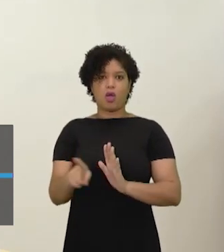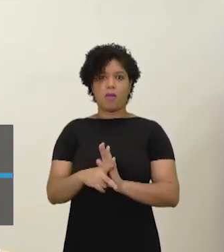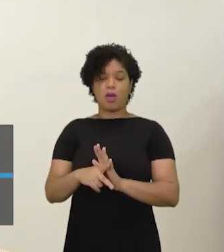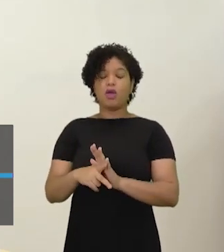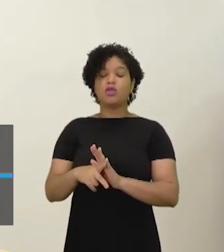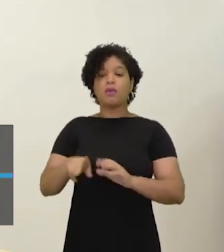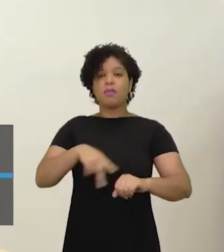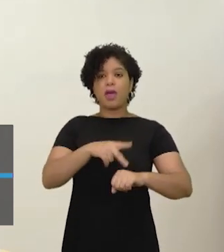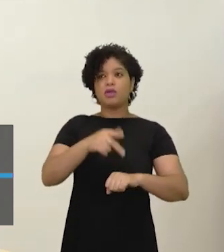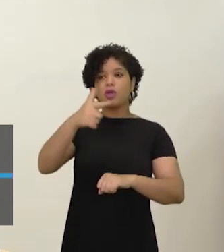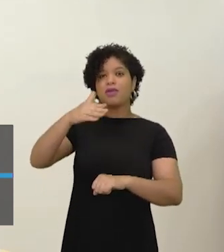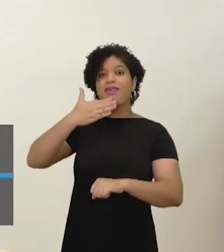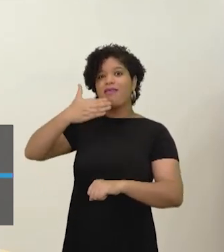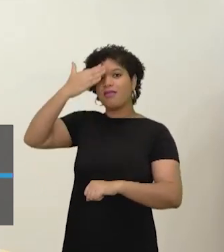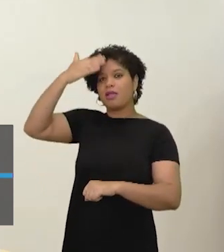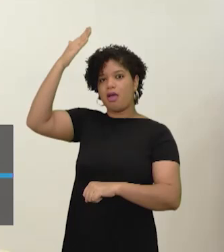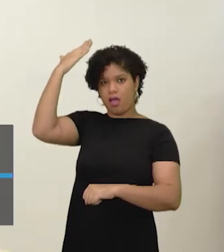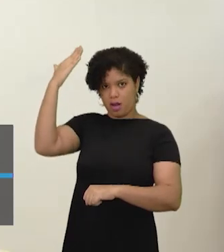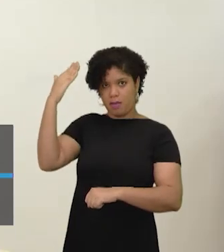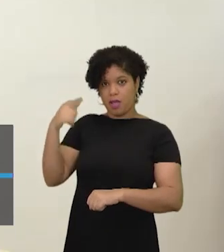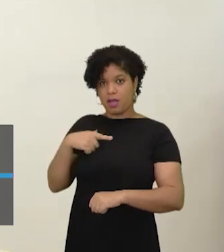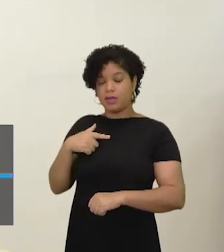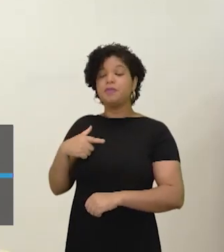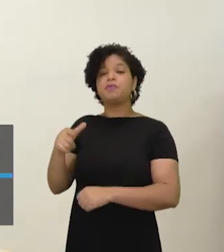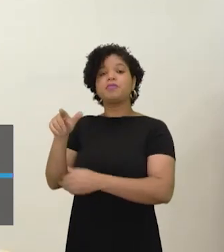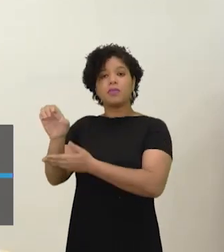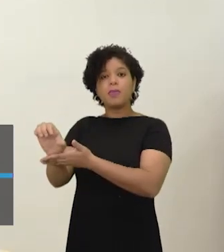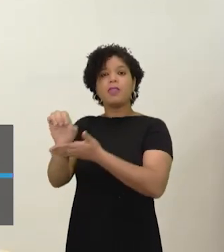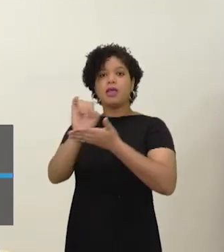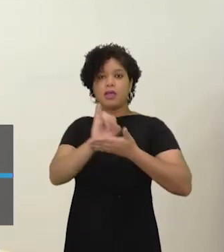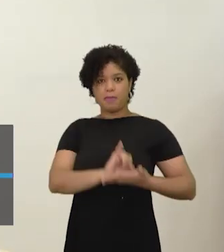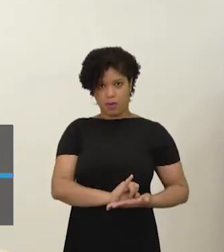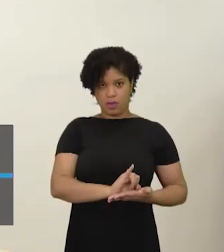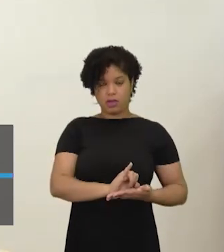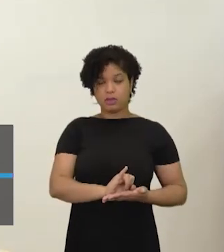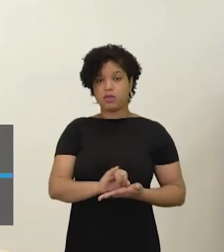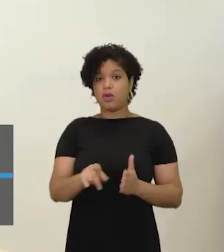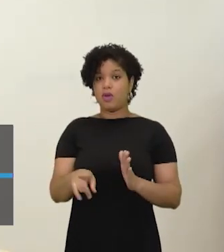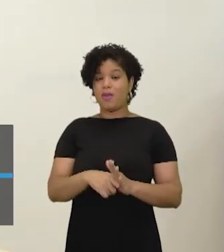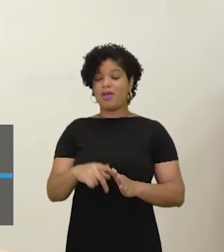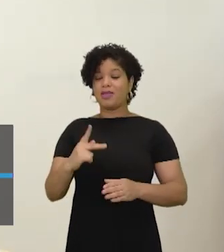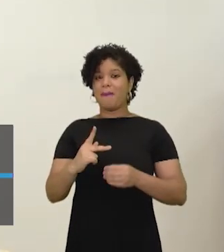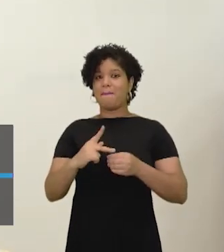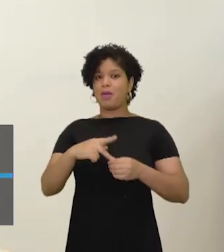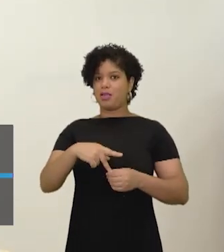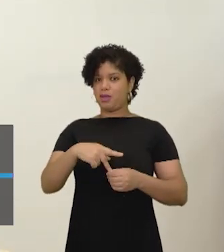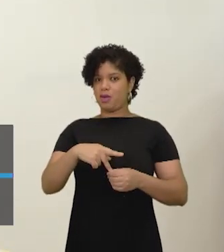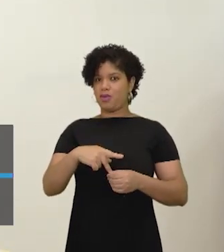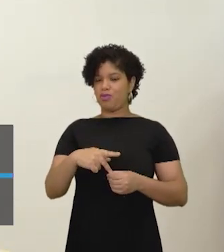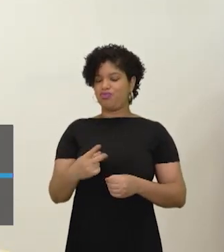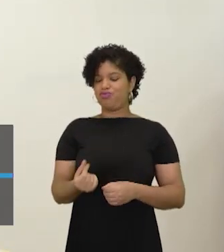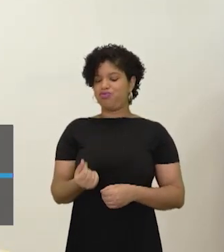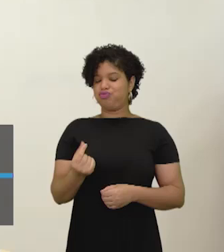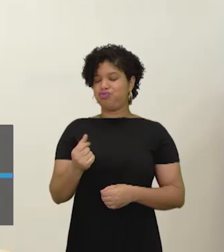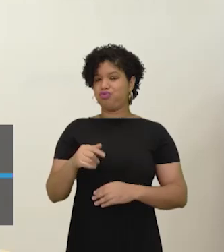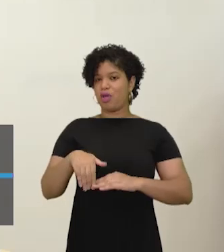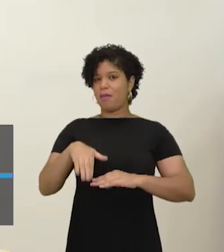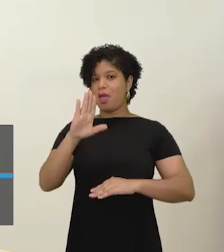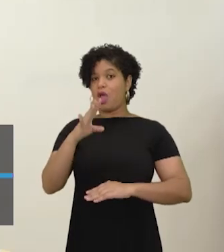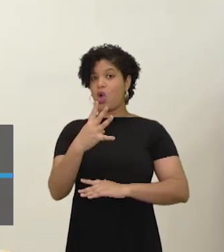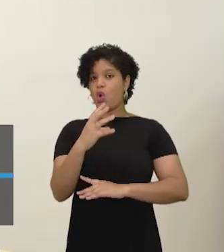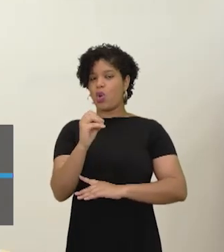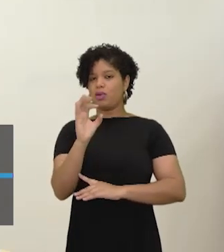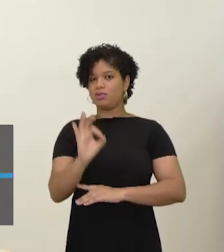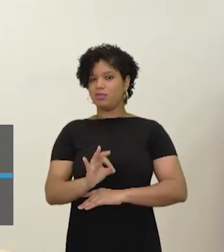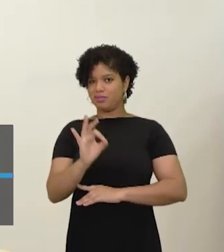né, os países árabes, eles vão fazer um embargo econômico, aumenta o preço do petróleo em mais ou menos 400%, e a